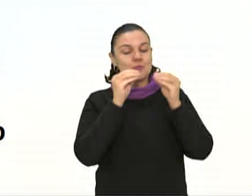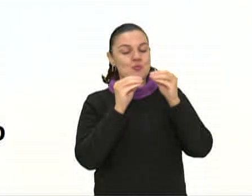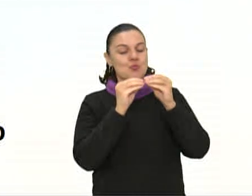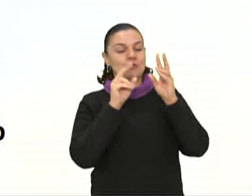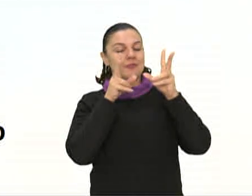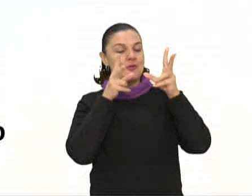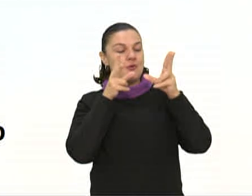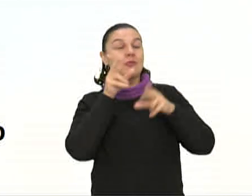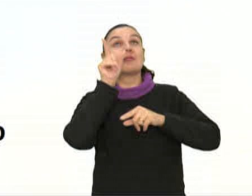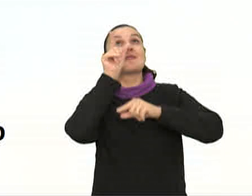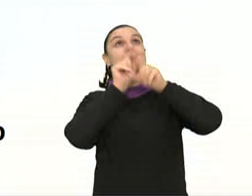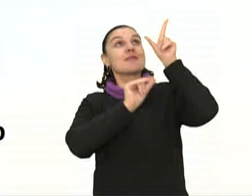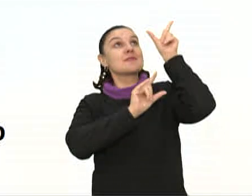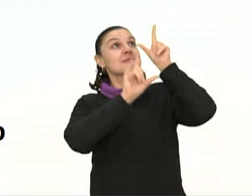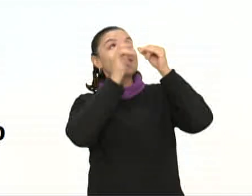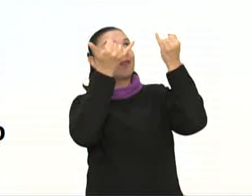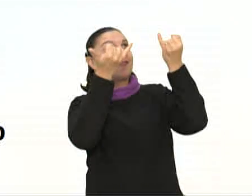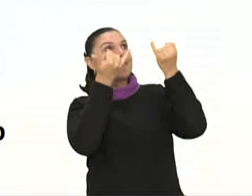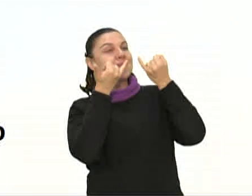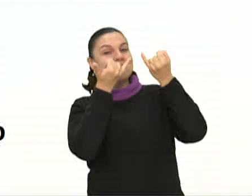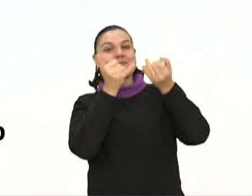as estrelas dão um sinal.